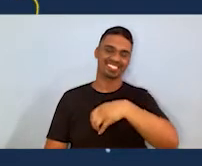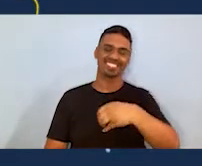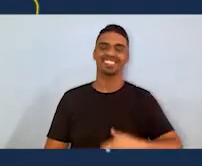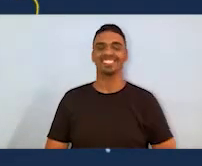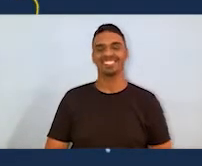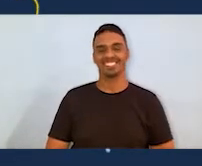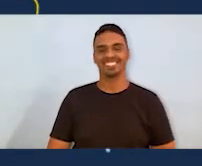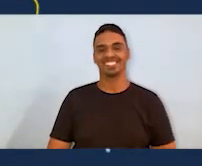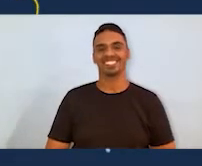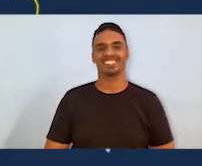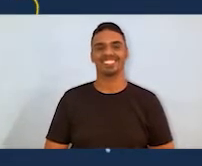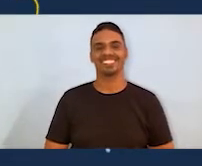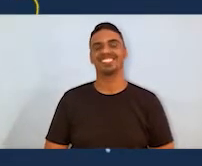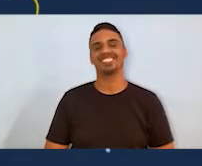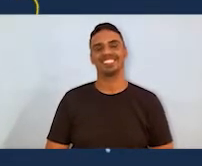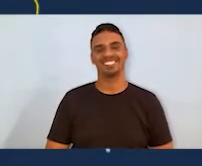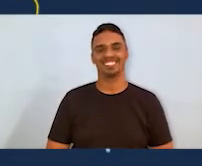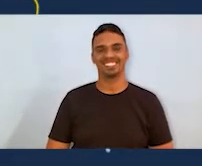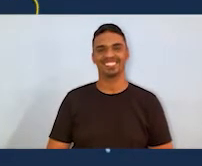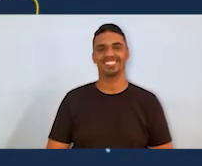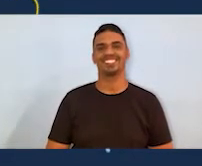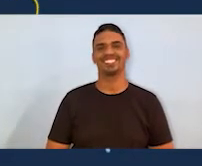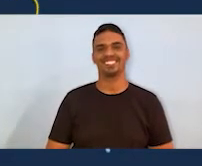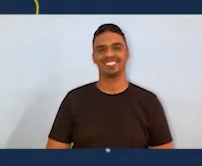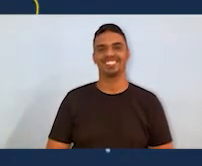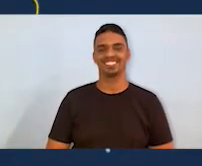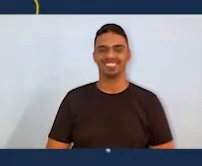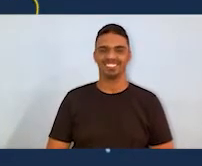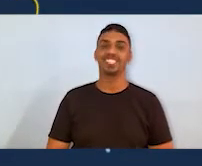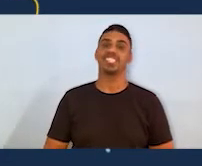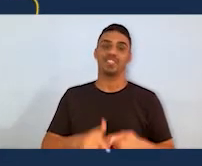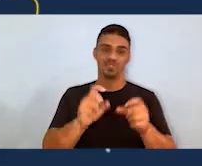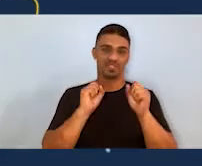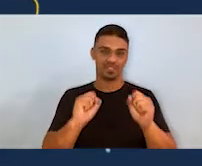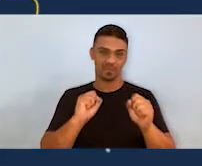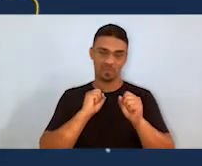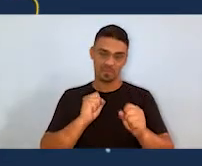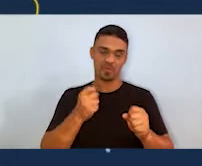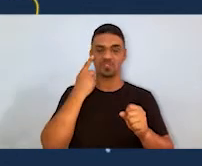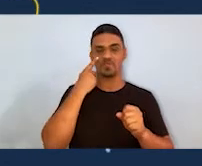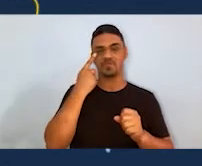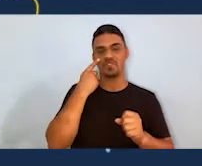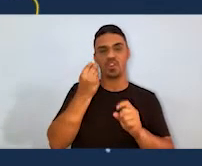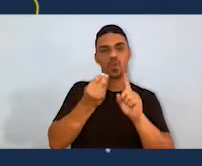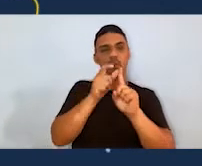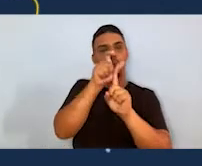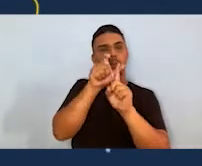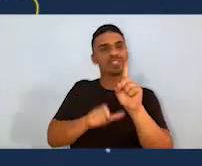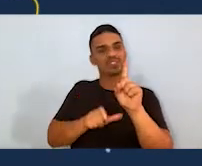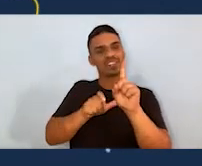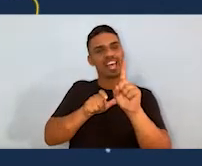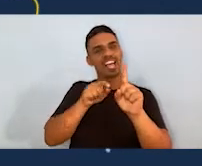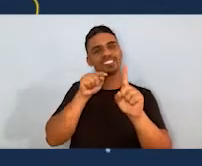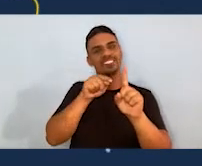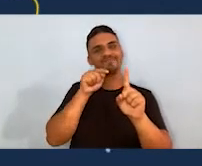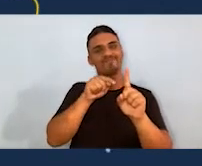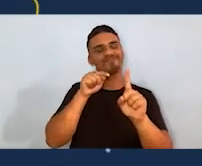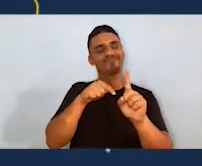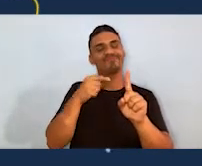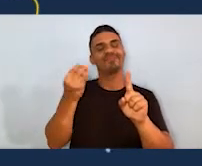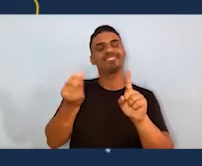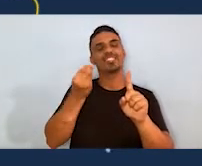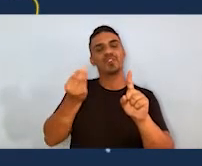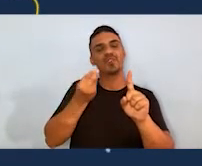assim, tem essa coisa, assim, de você pegar um personagem, pegando isso, por exemplo,